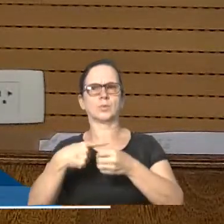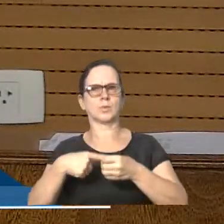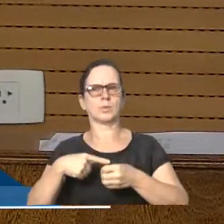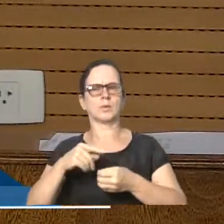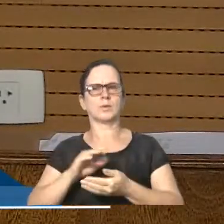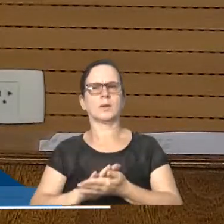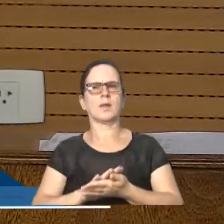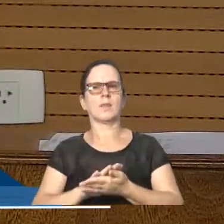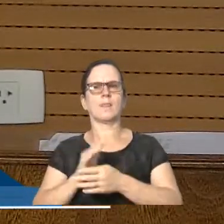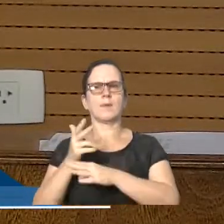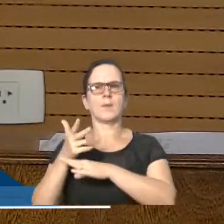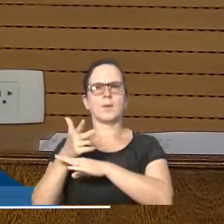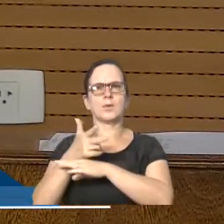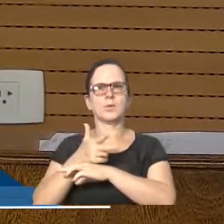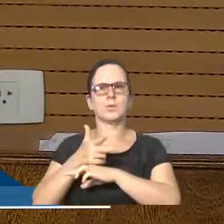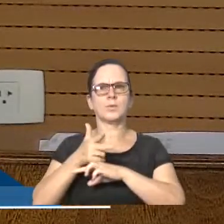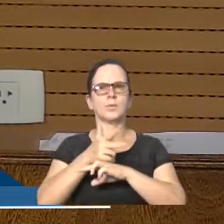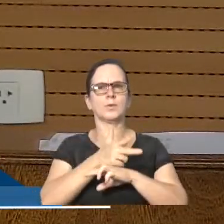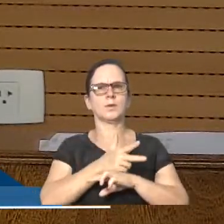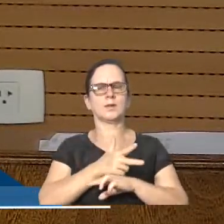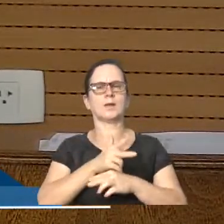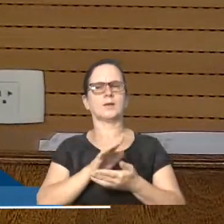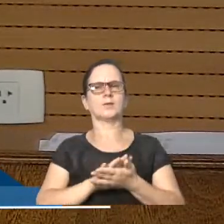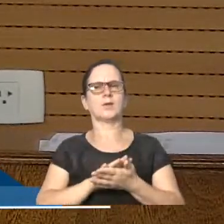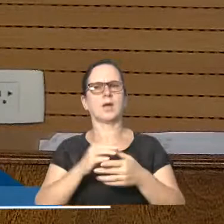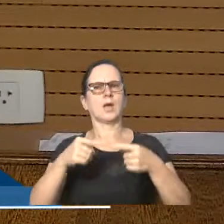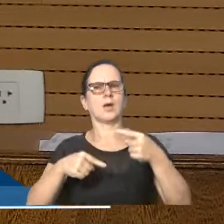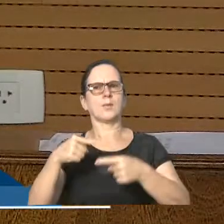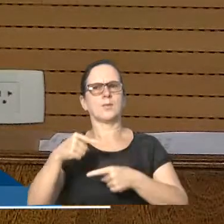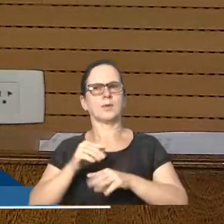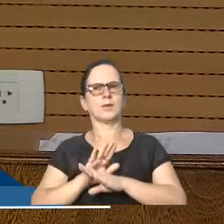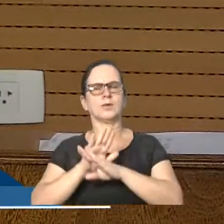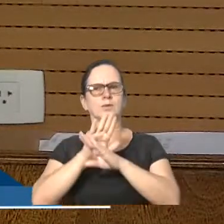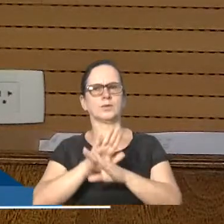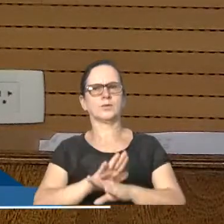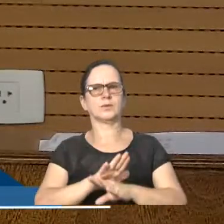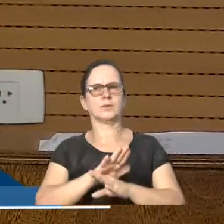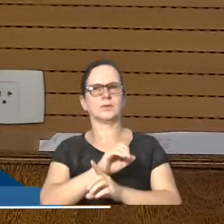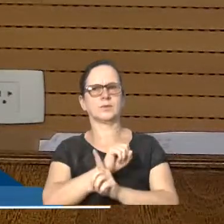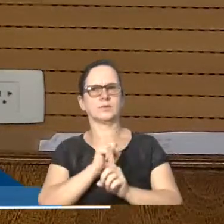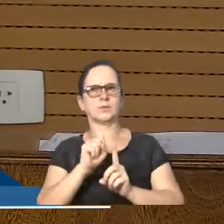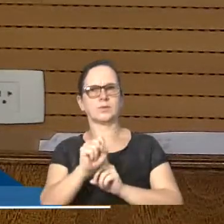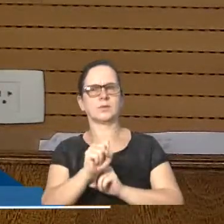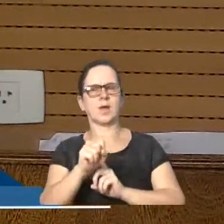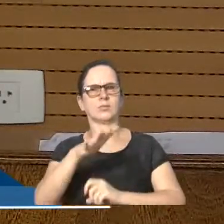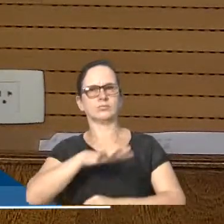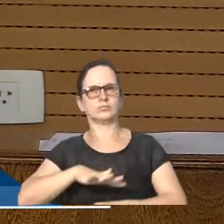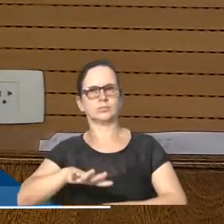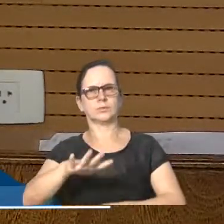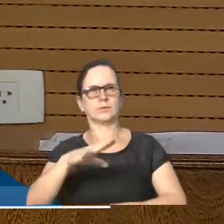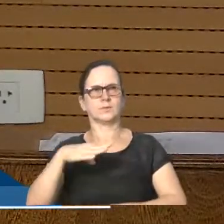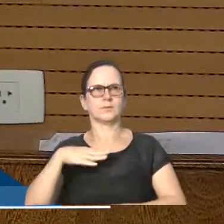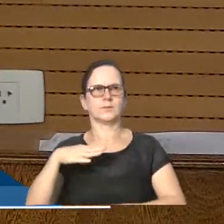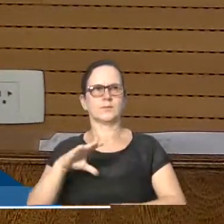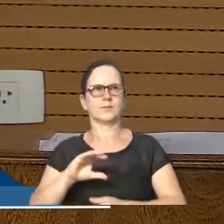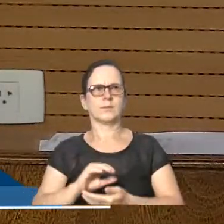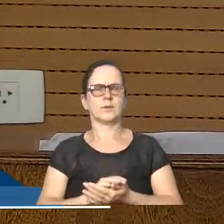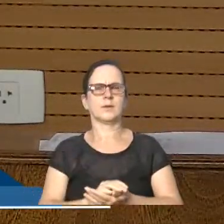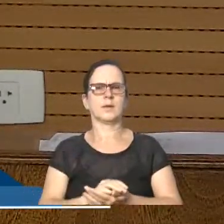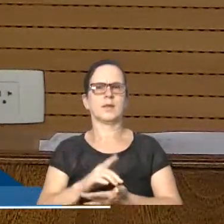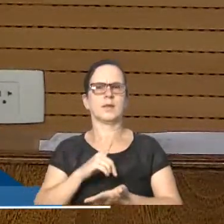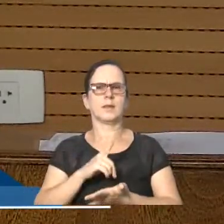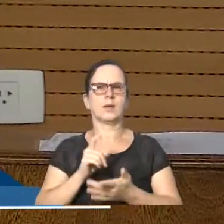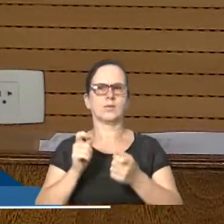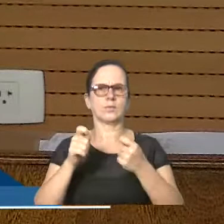o monitoramento e avaliação da política de assistência social em seu âmbito. Entende-se por